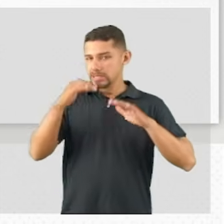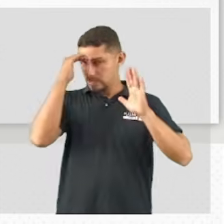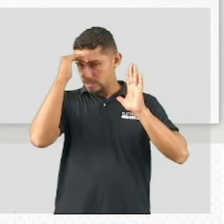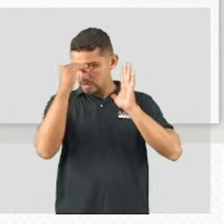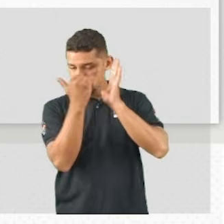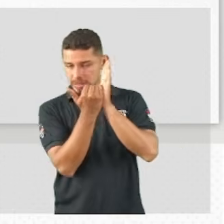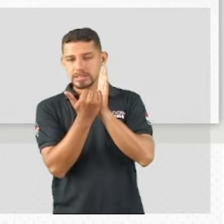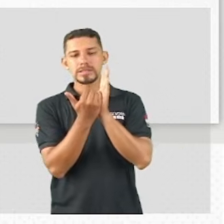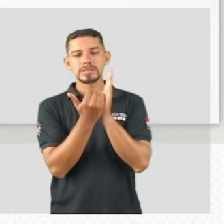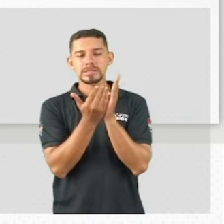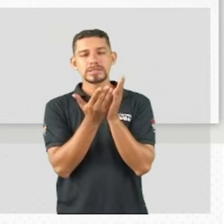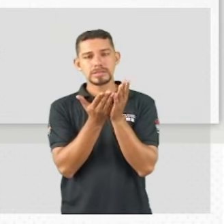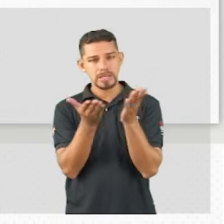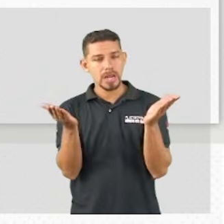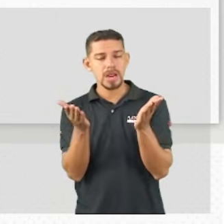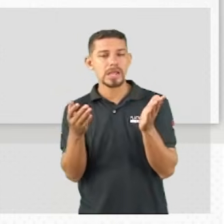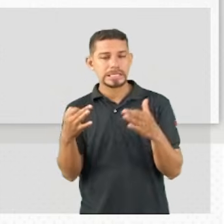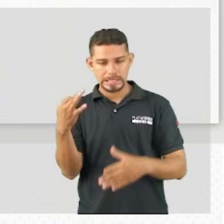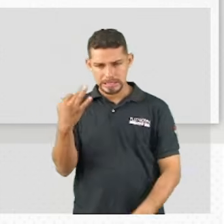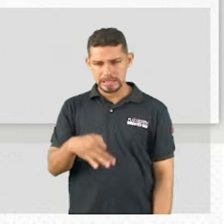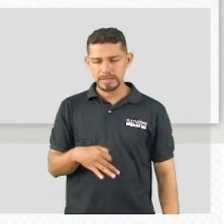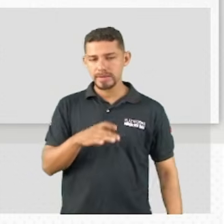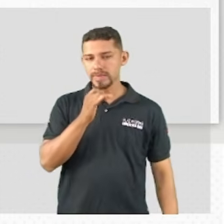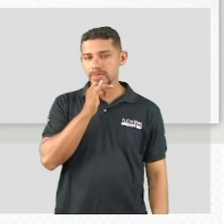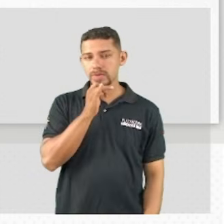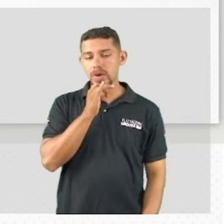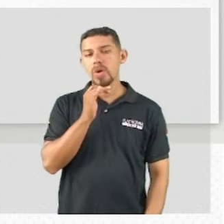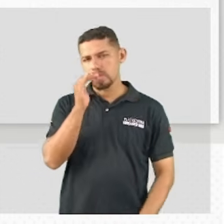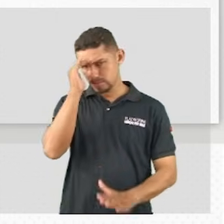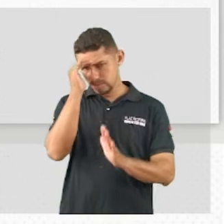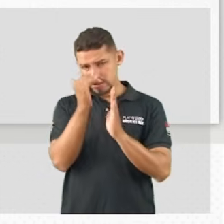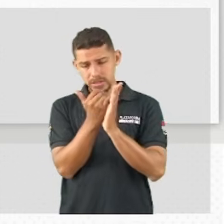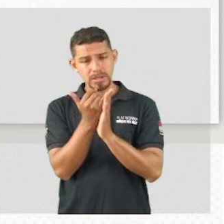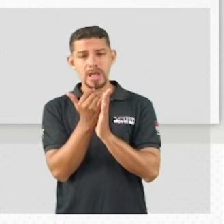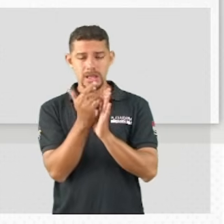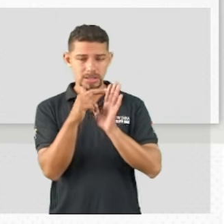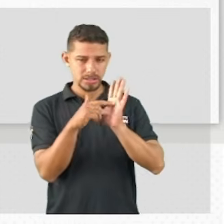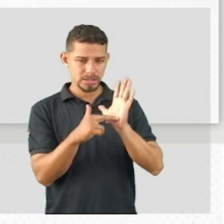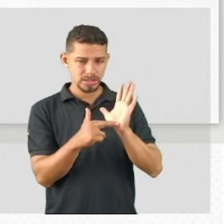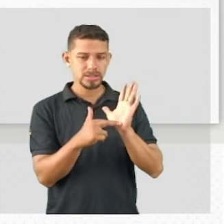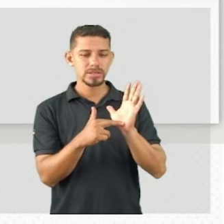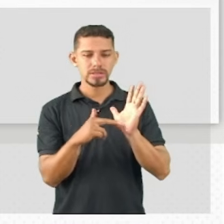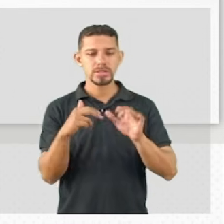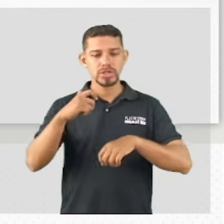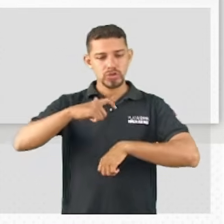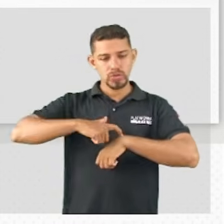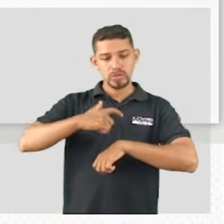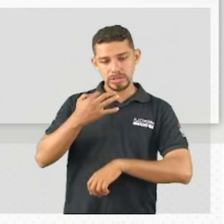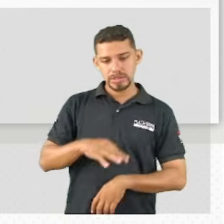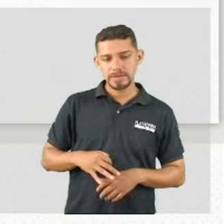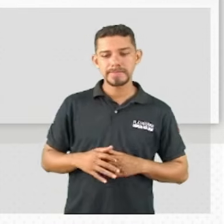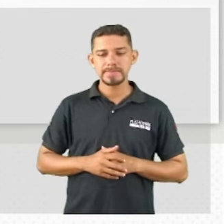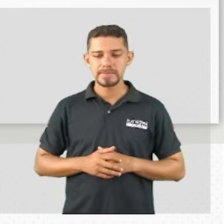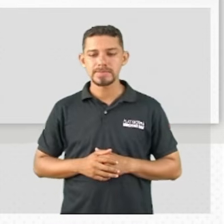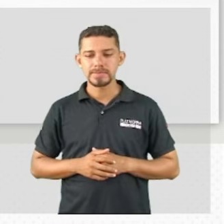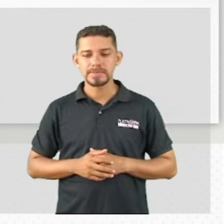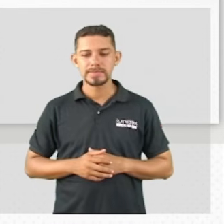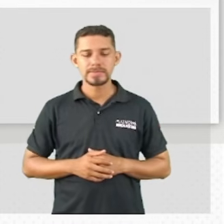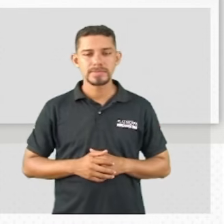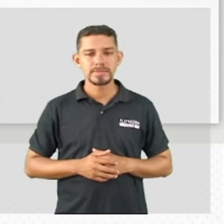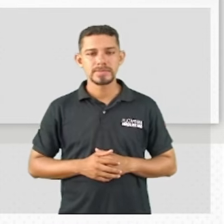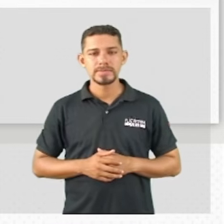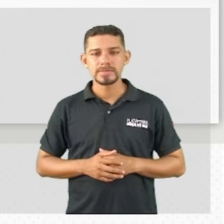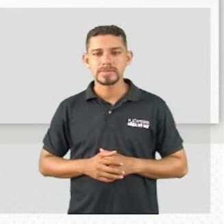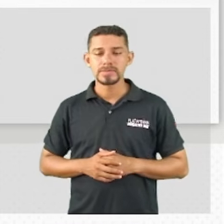vão ter que ficar ali de forma a obedecer a regra desse momento que vai estar sendo realizado esse debate,